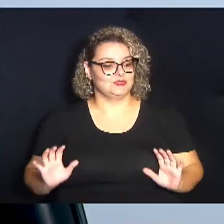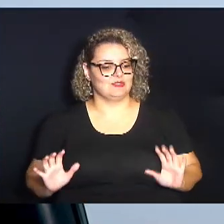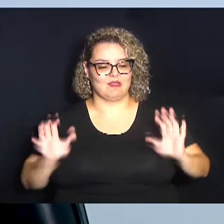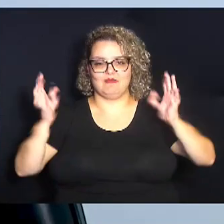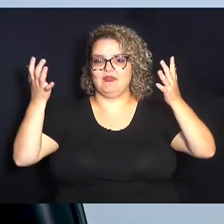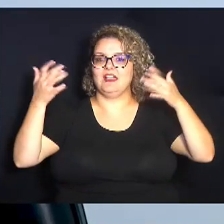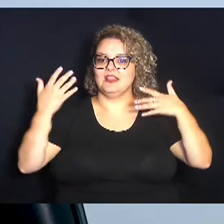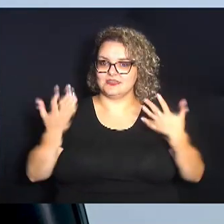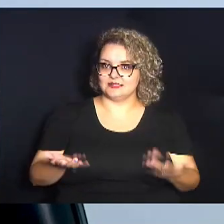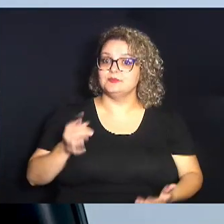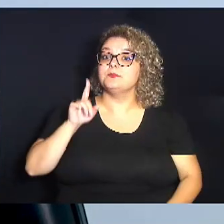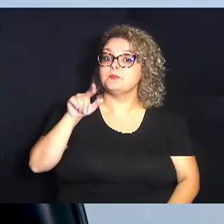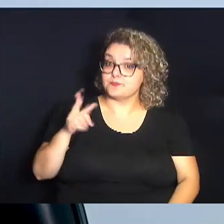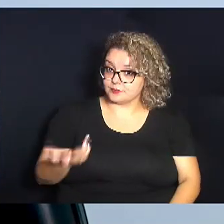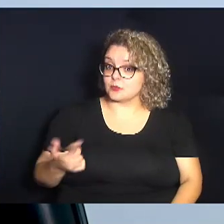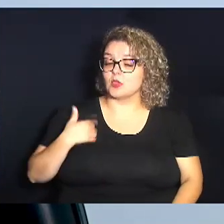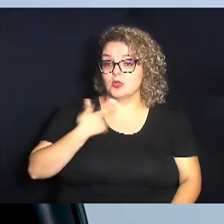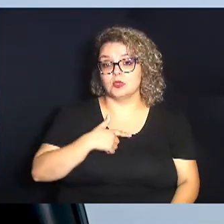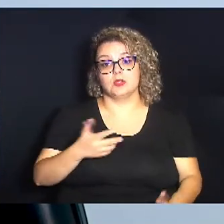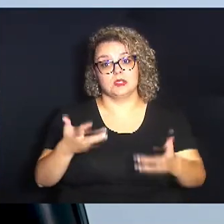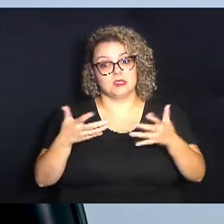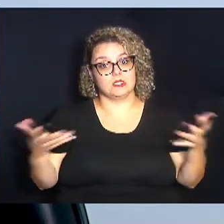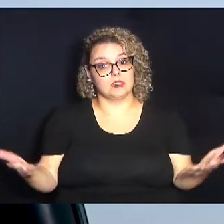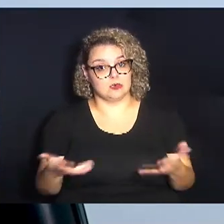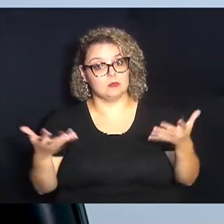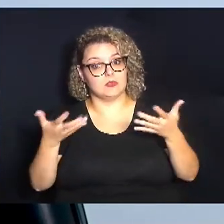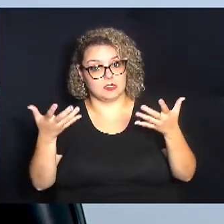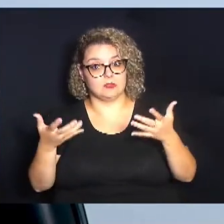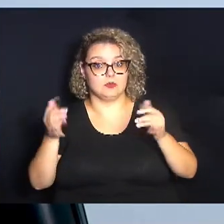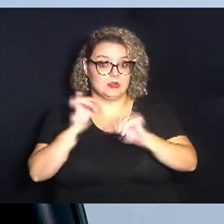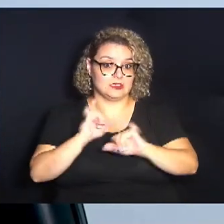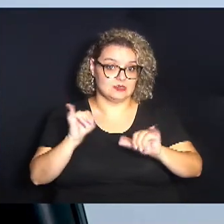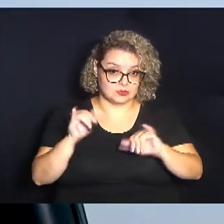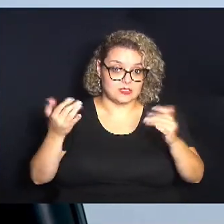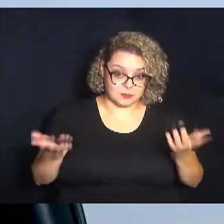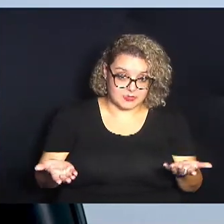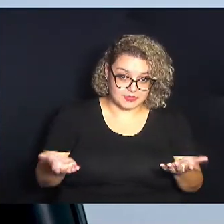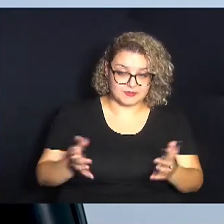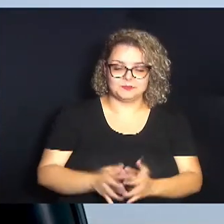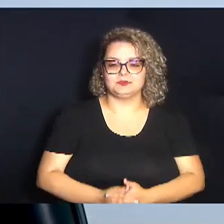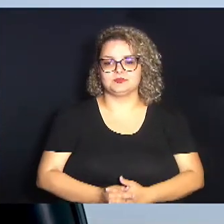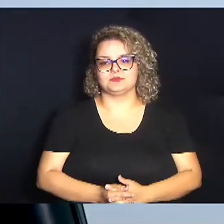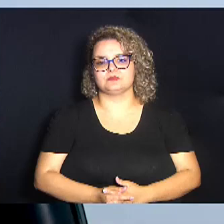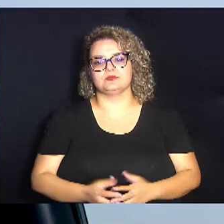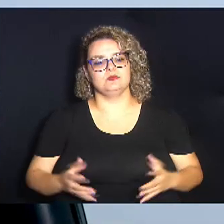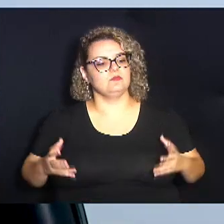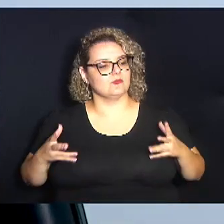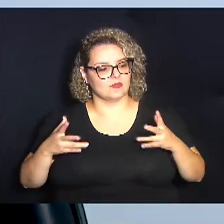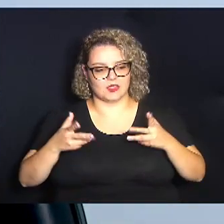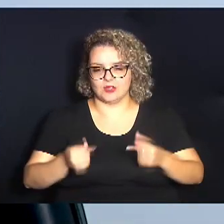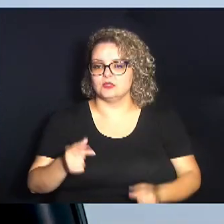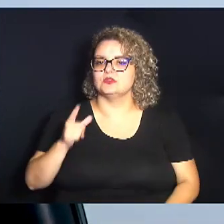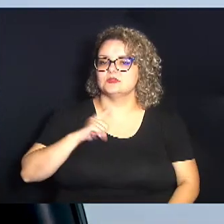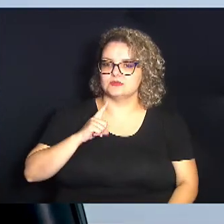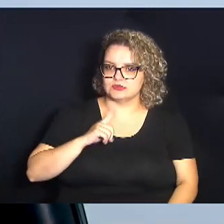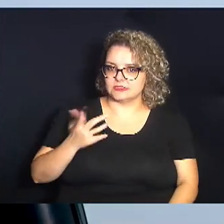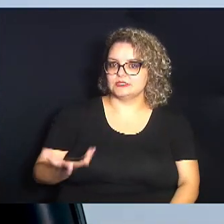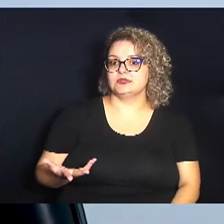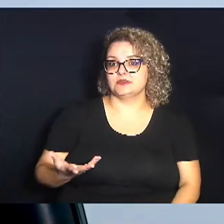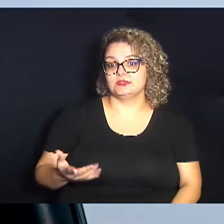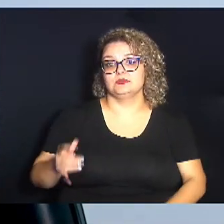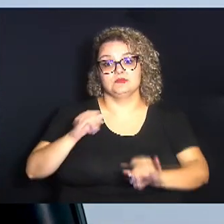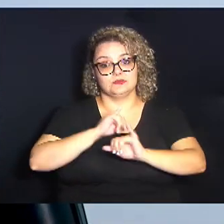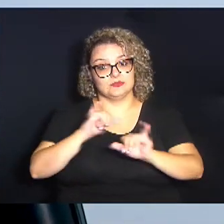confraternização. E é isso que a gente também quer estimular com essa campanha, né? Então, a todos aí vão ter, né, com essa nossa